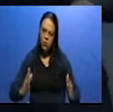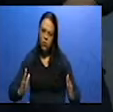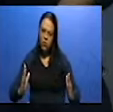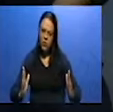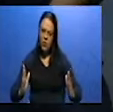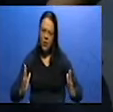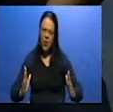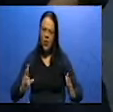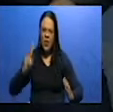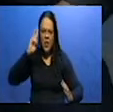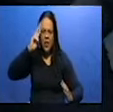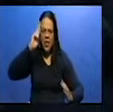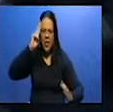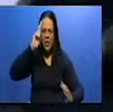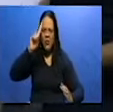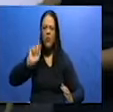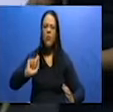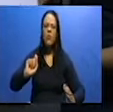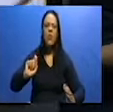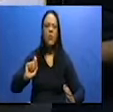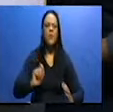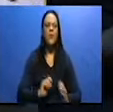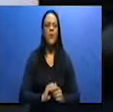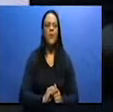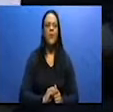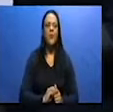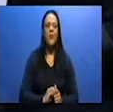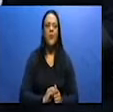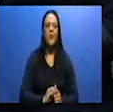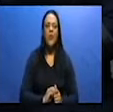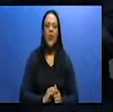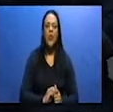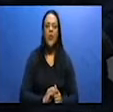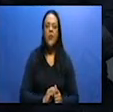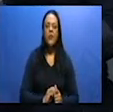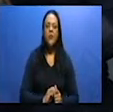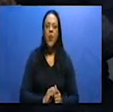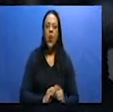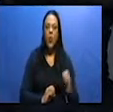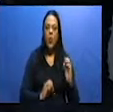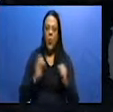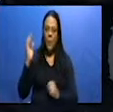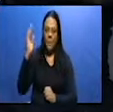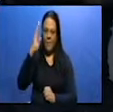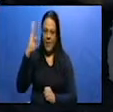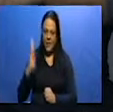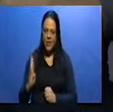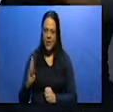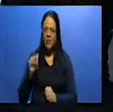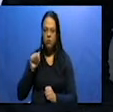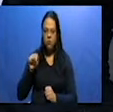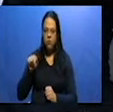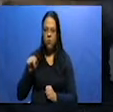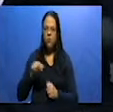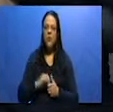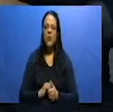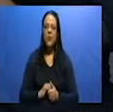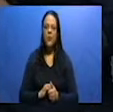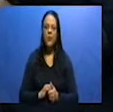Lembram, né, o que é uma linha do tempo? Olha, a gente começa lá no Brasil, né? Aqui no Brasil, nas